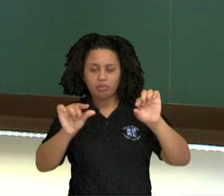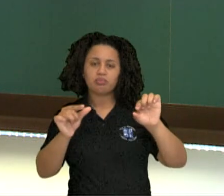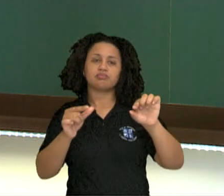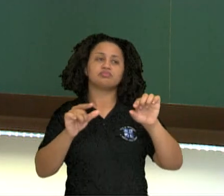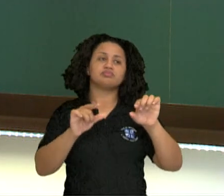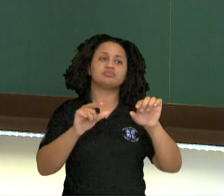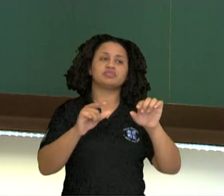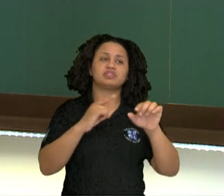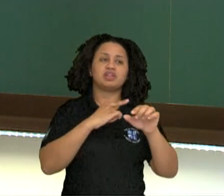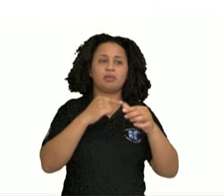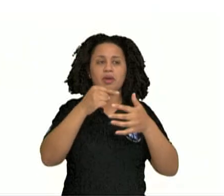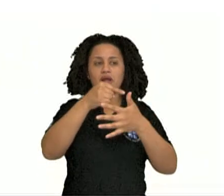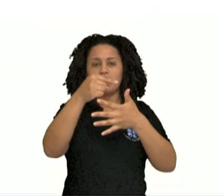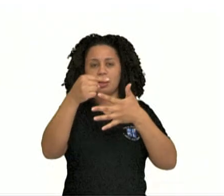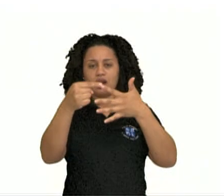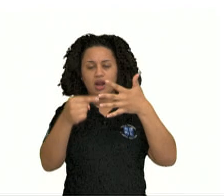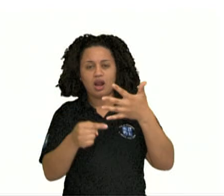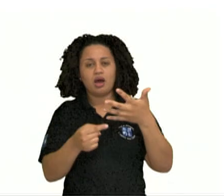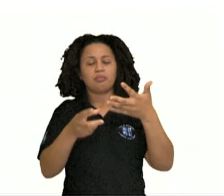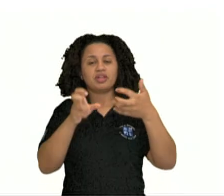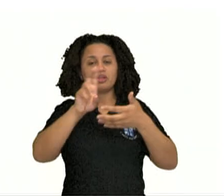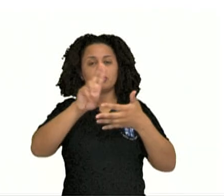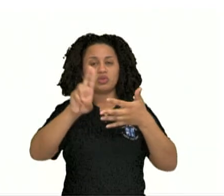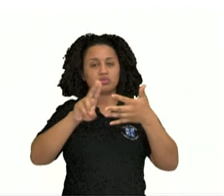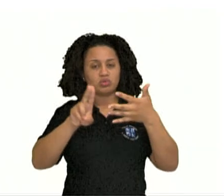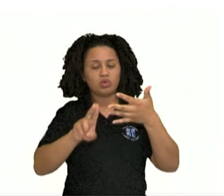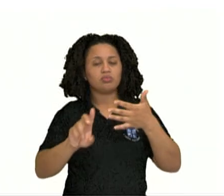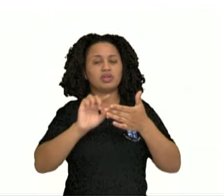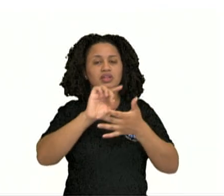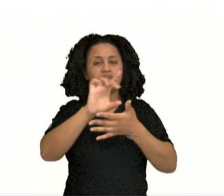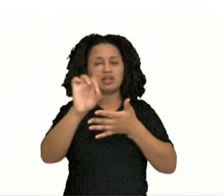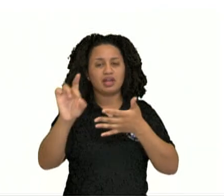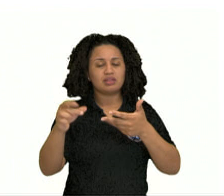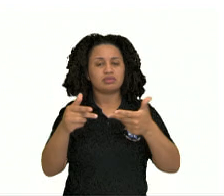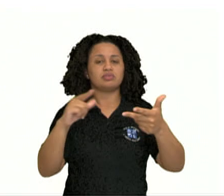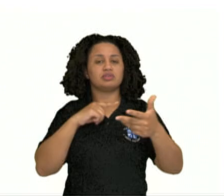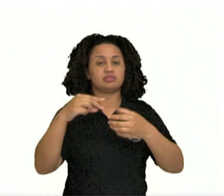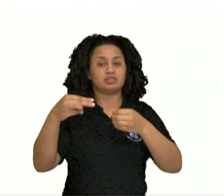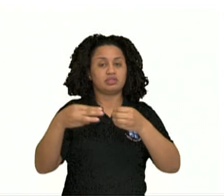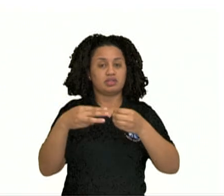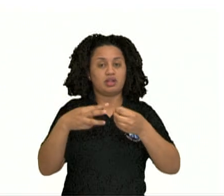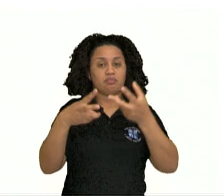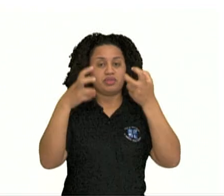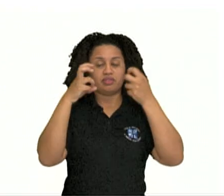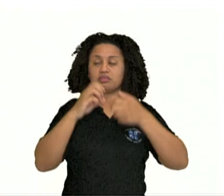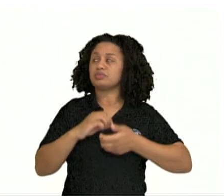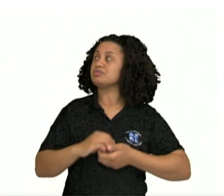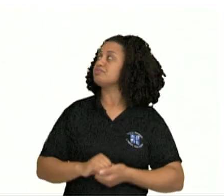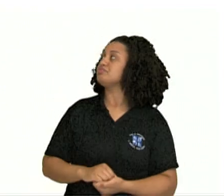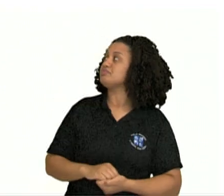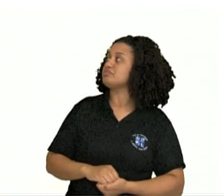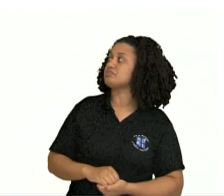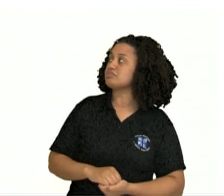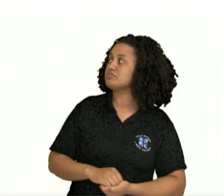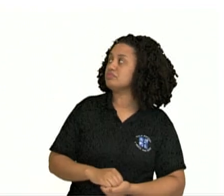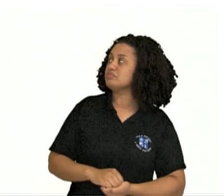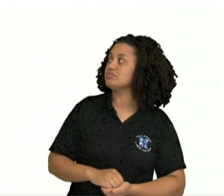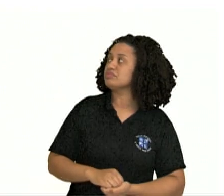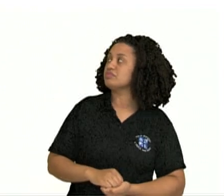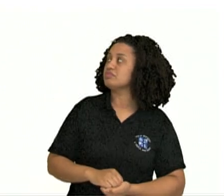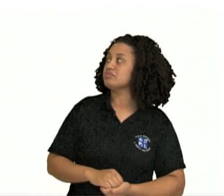complexo golgiense de retículo endoplasmático liso e rugoso na nós temos aqui